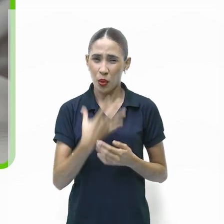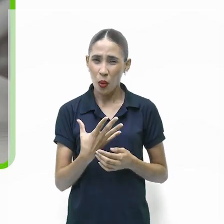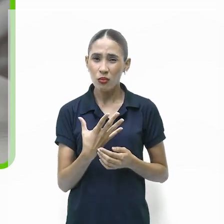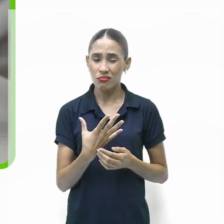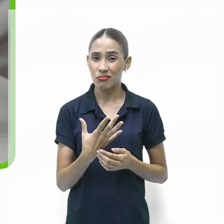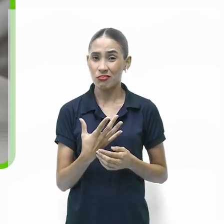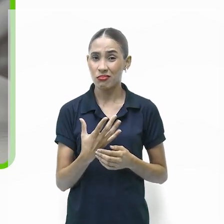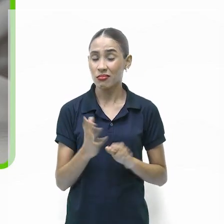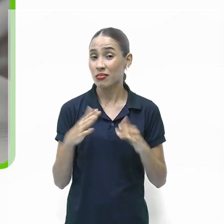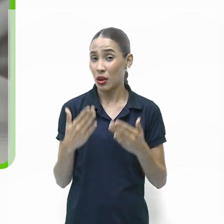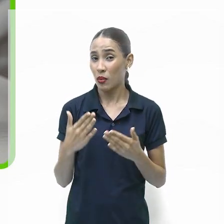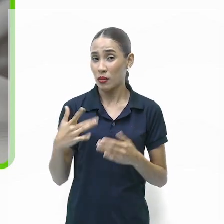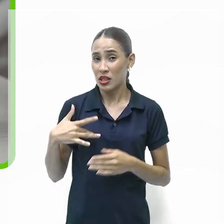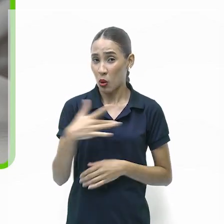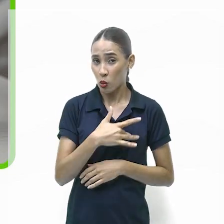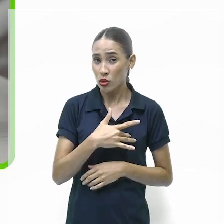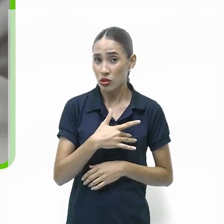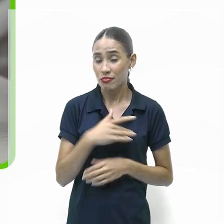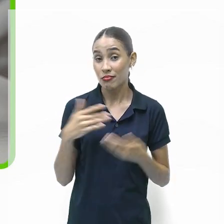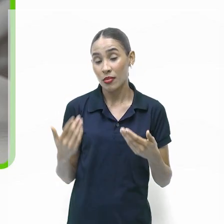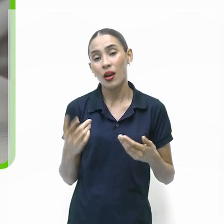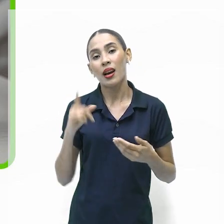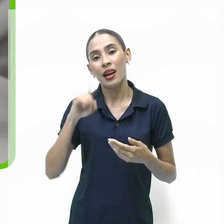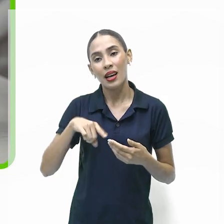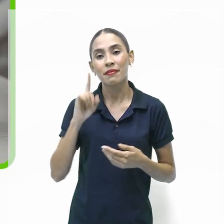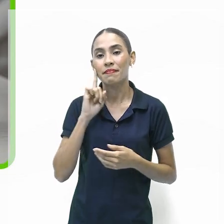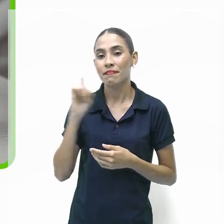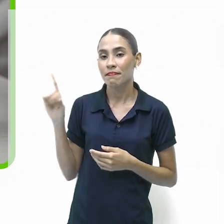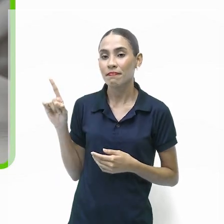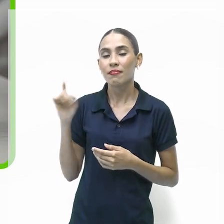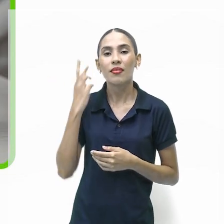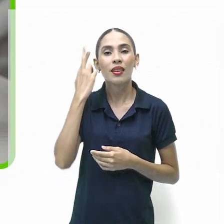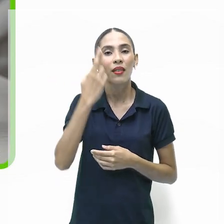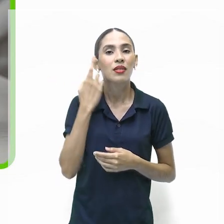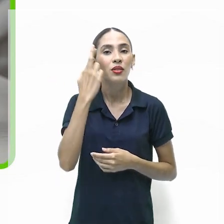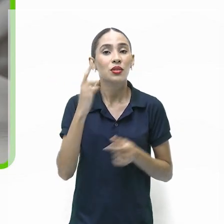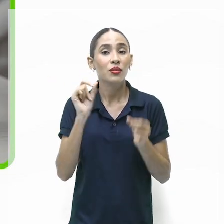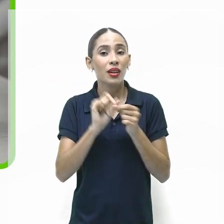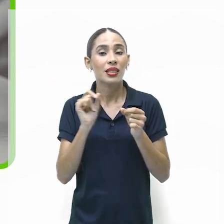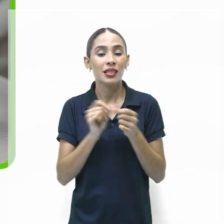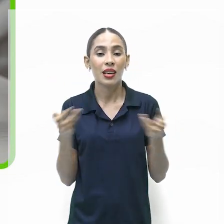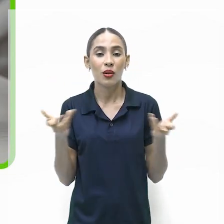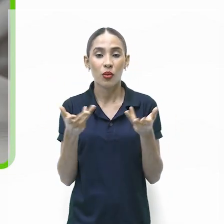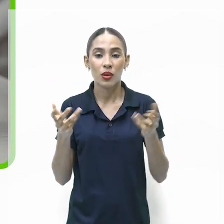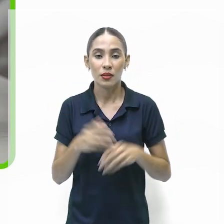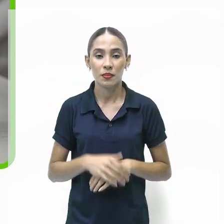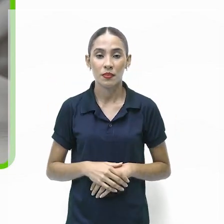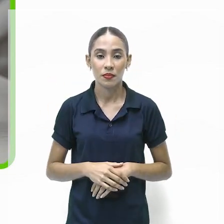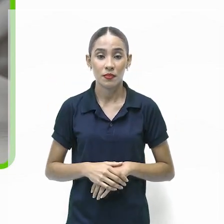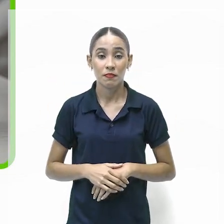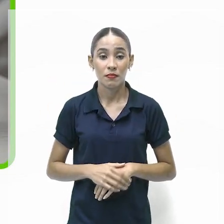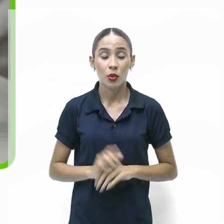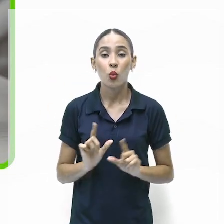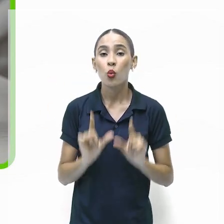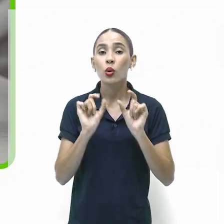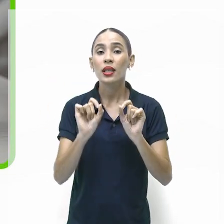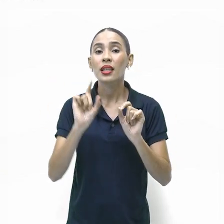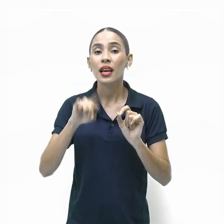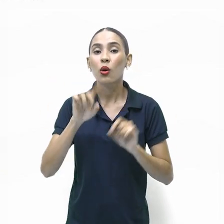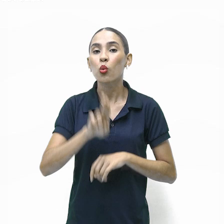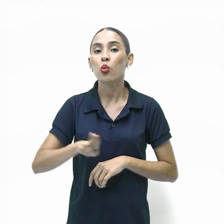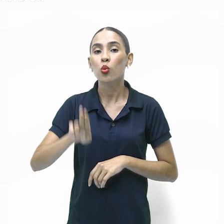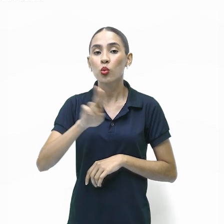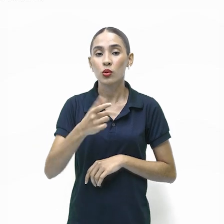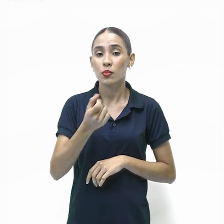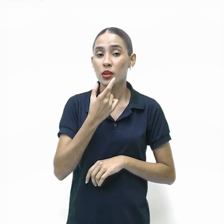isso é saudável, né? Então, é exatamente essas reflexões que a gente vai trazer aqui para vocês. Então, o que é o